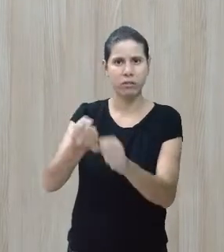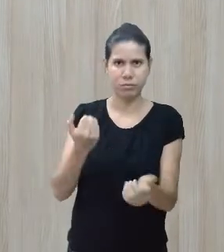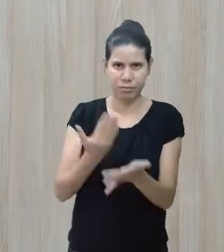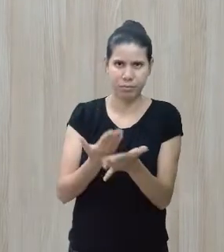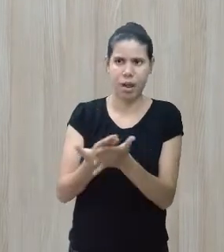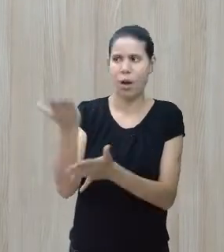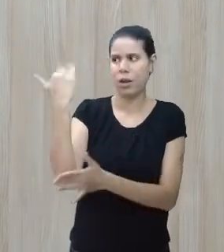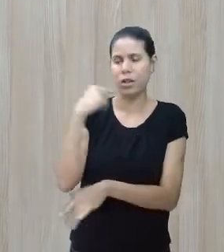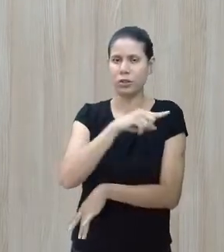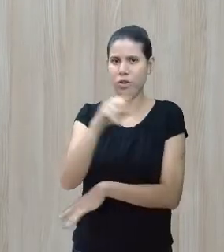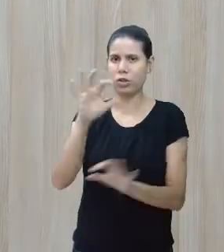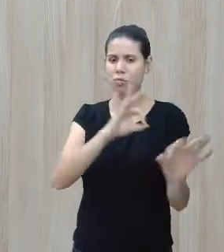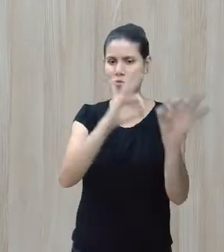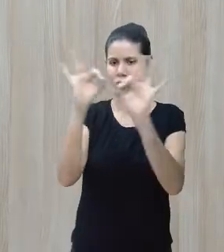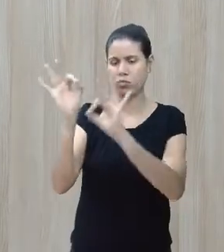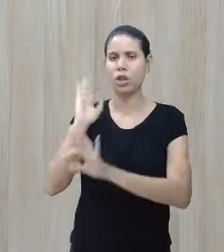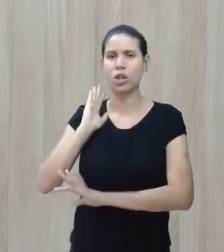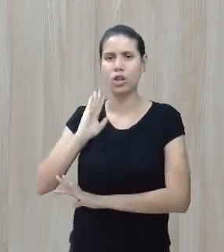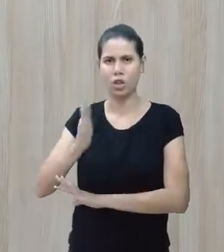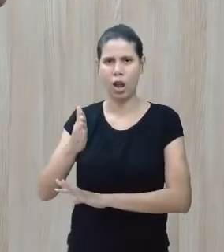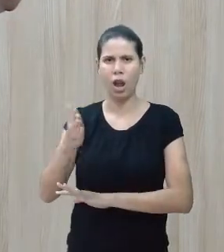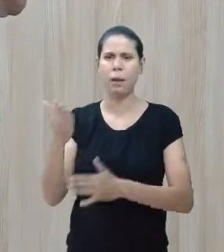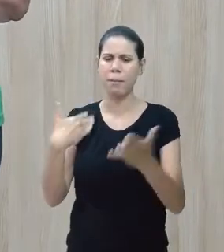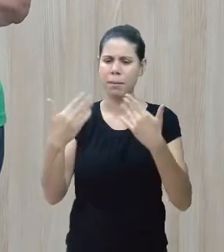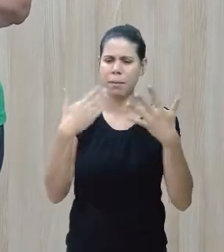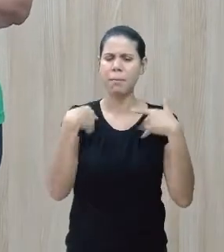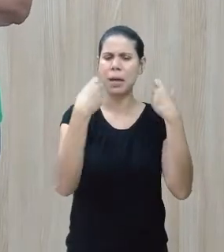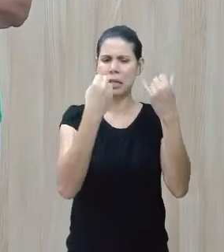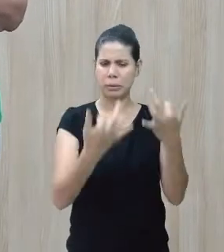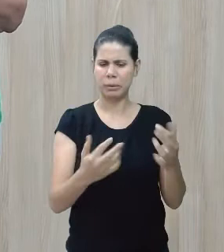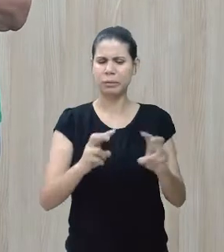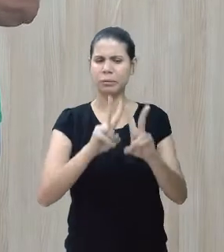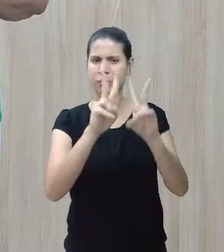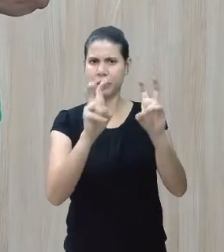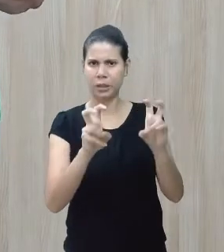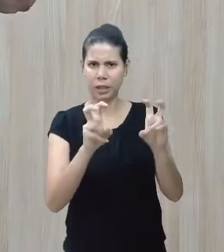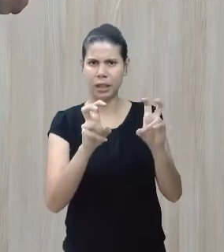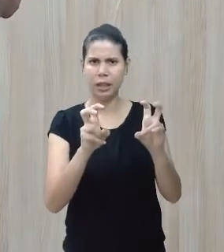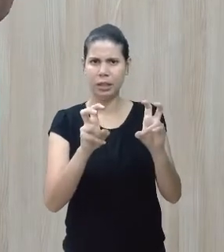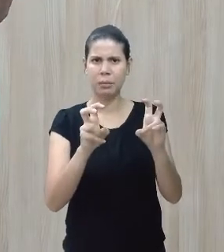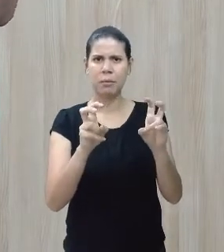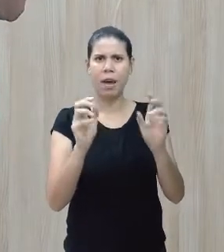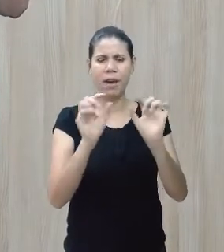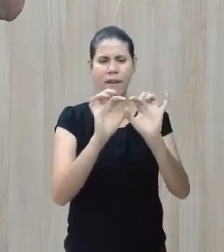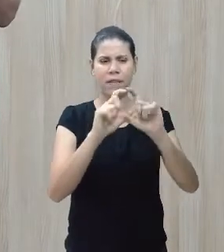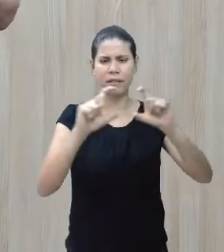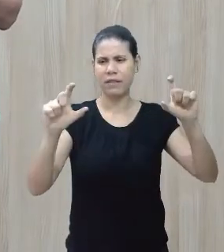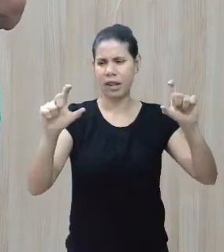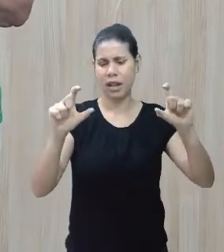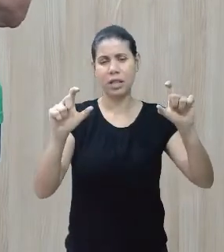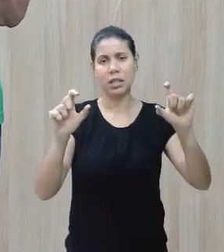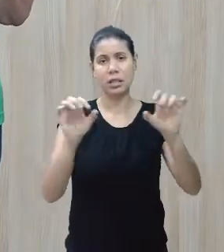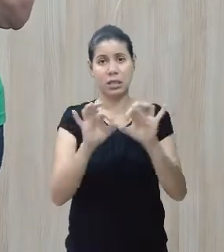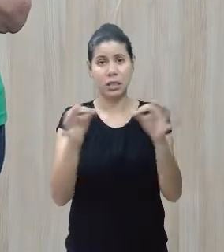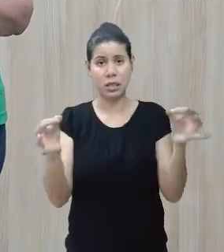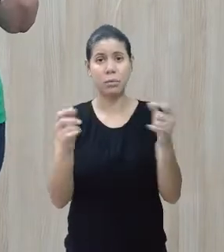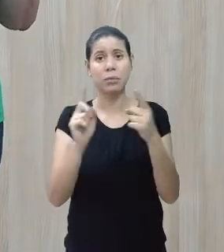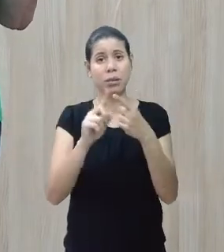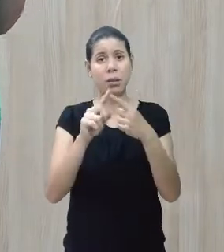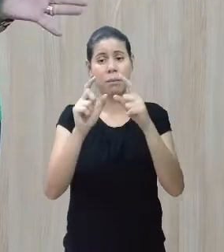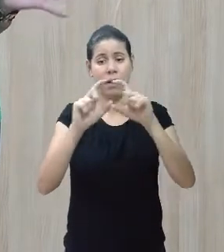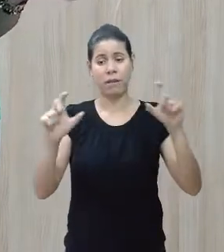já viram aqui, não foi? Nós já conversamos um pouquinho sobre período simples e composto e falamos também